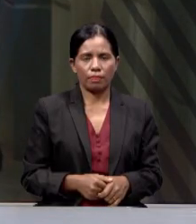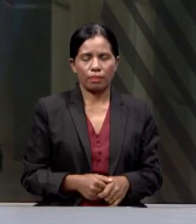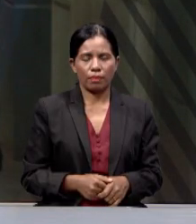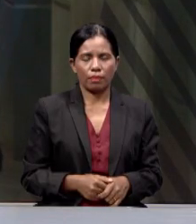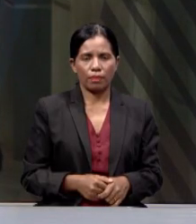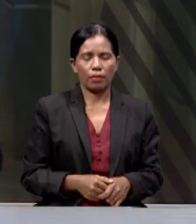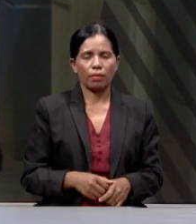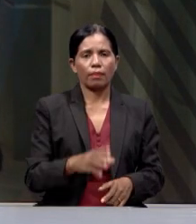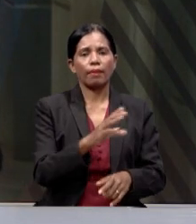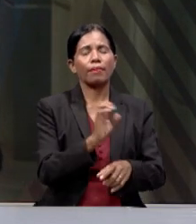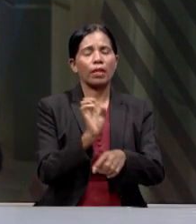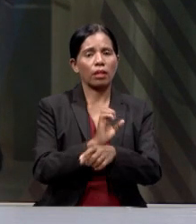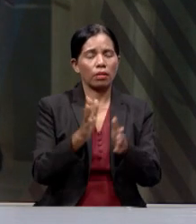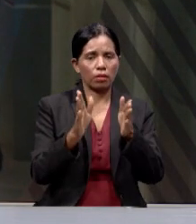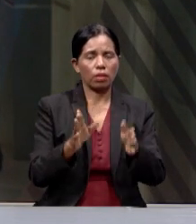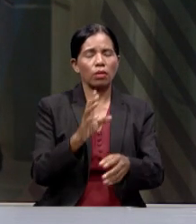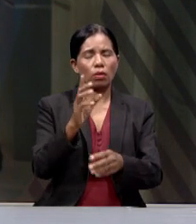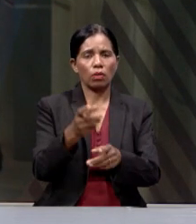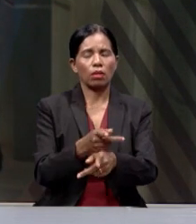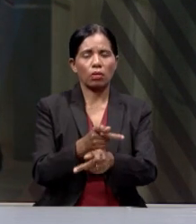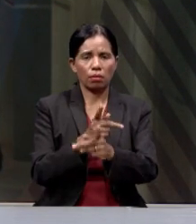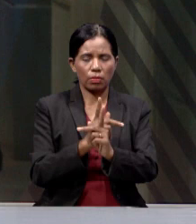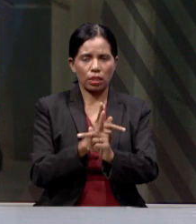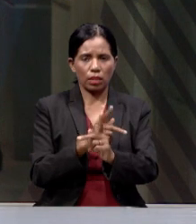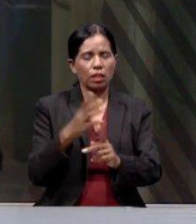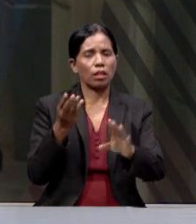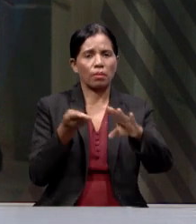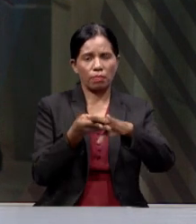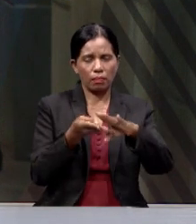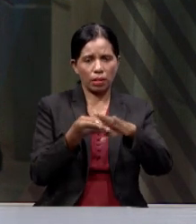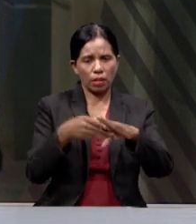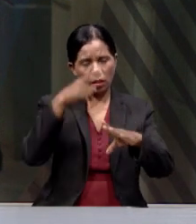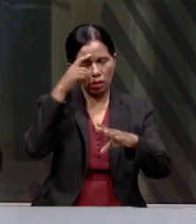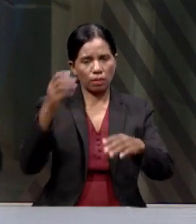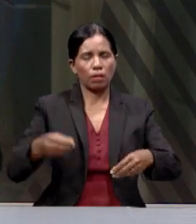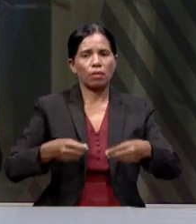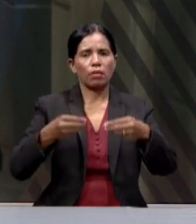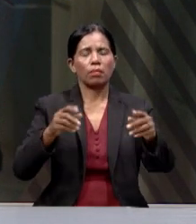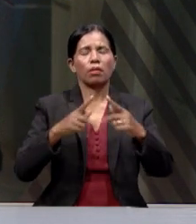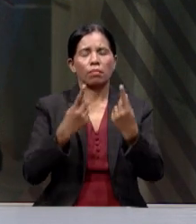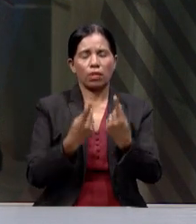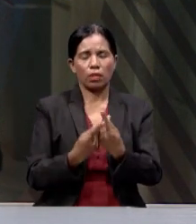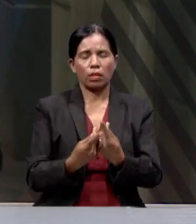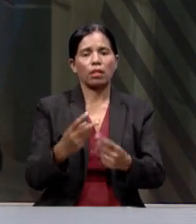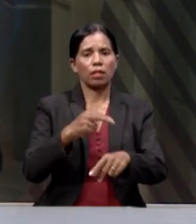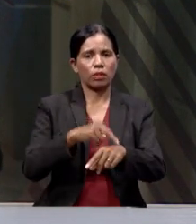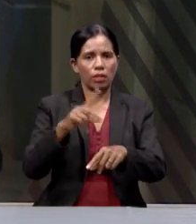Economista preocupa o sistema crédito e a Banco Comércio, tamba la fo crédito va setor privado